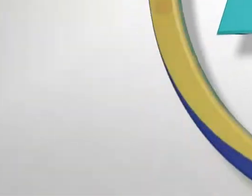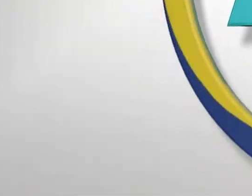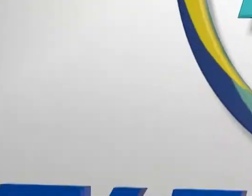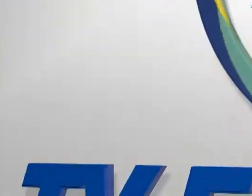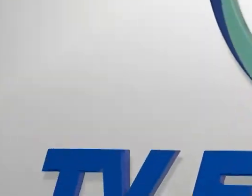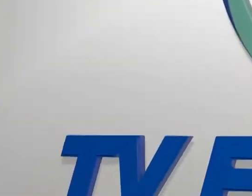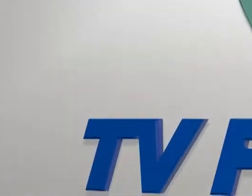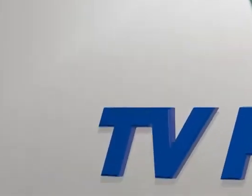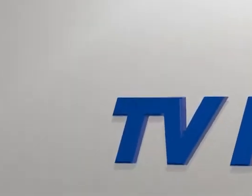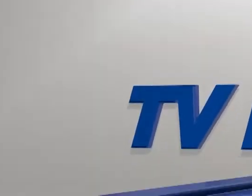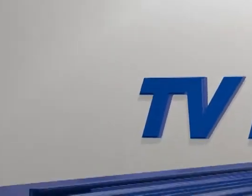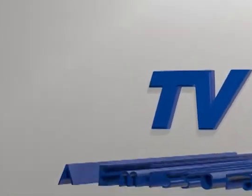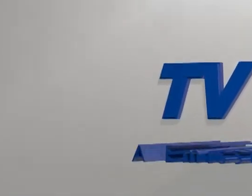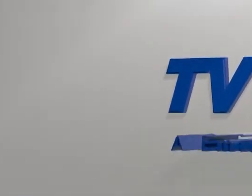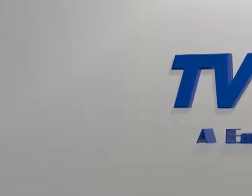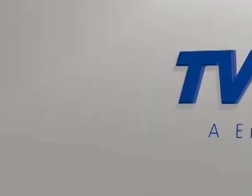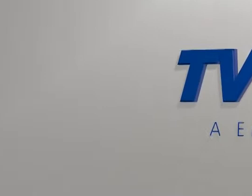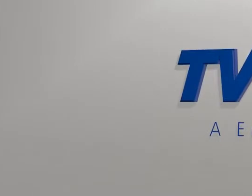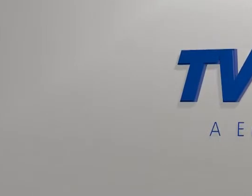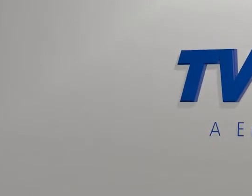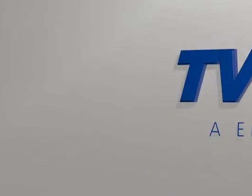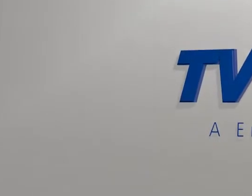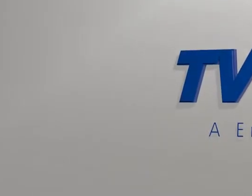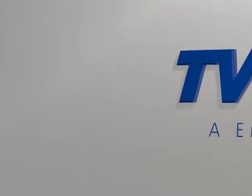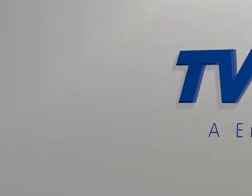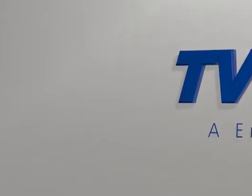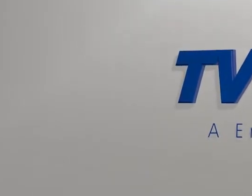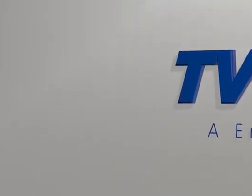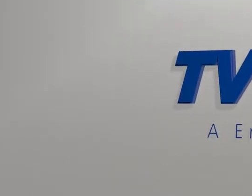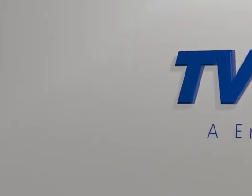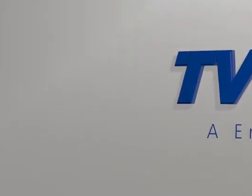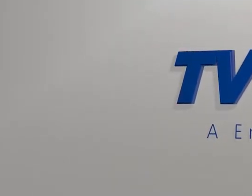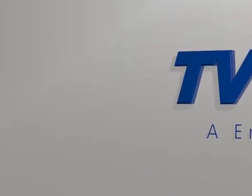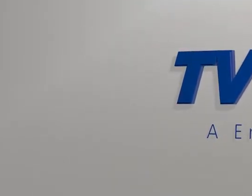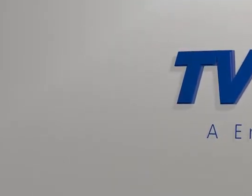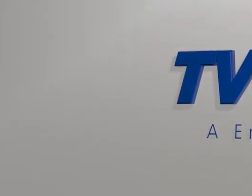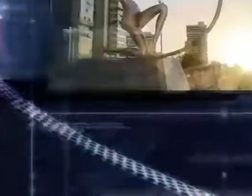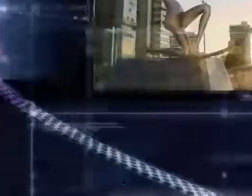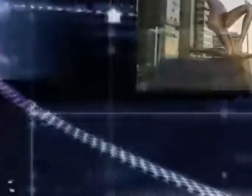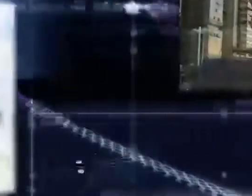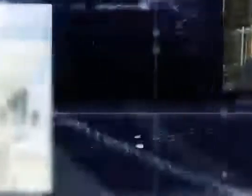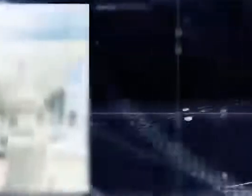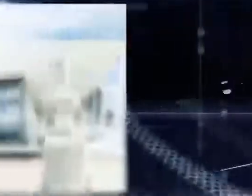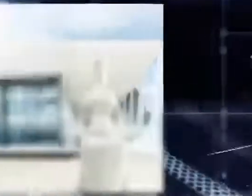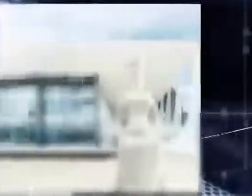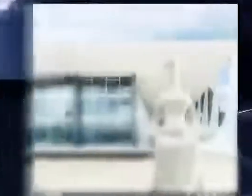TV Fortaleza, a emissora da Casa do Povo.